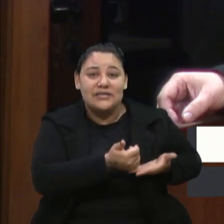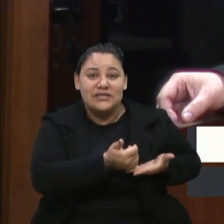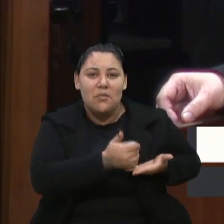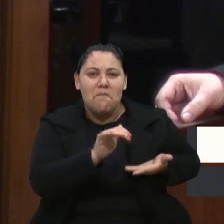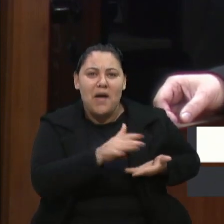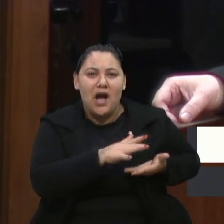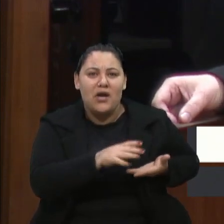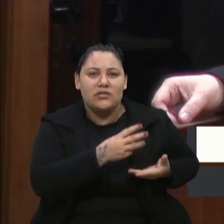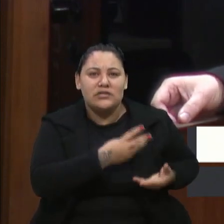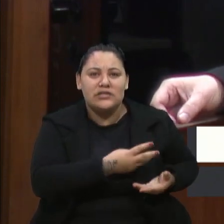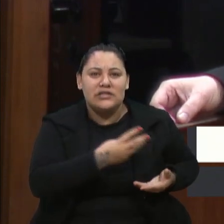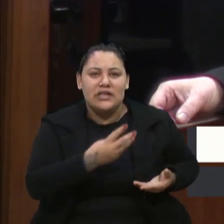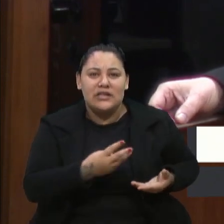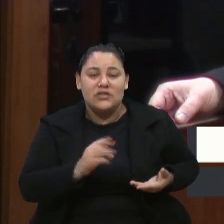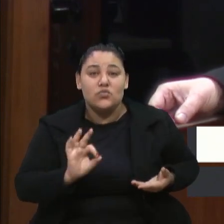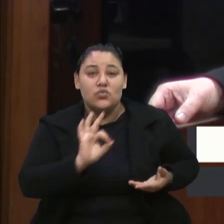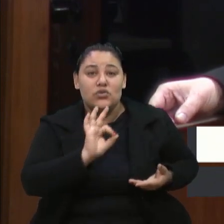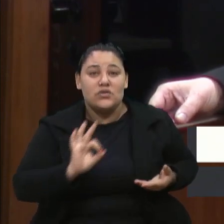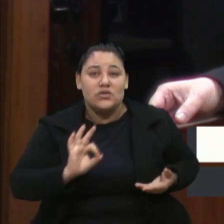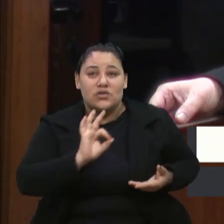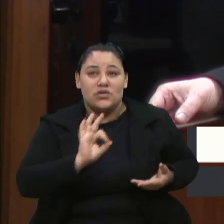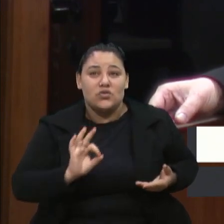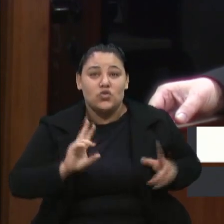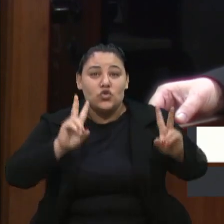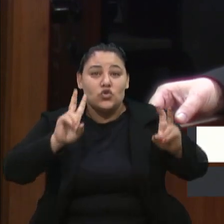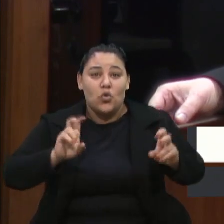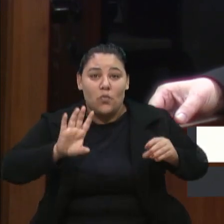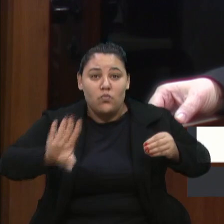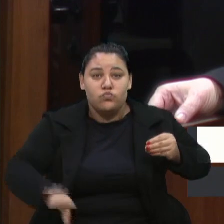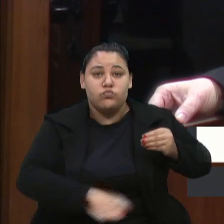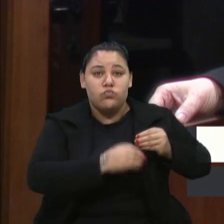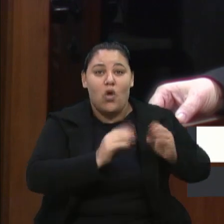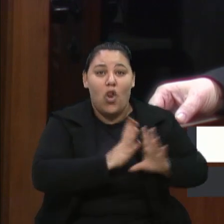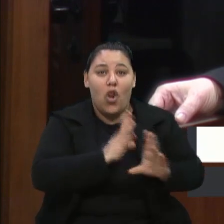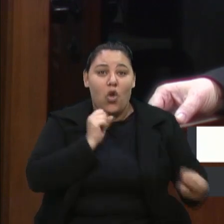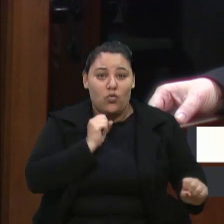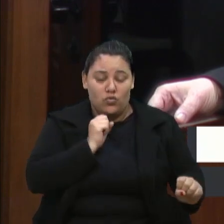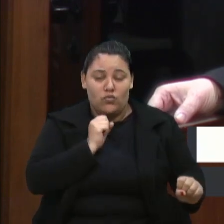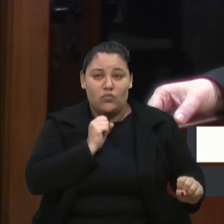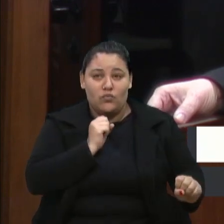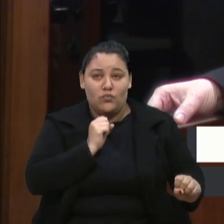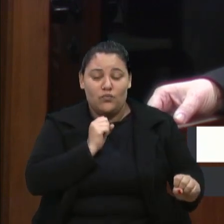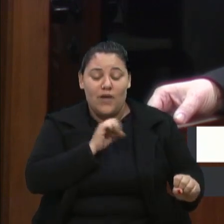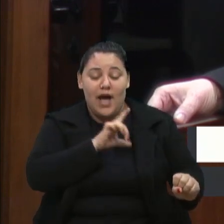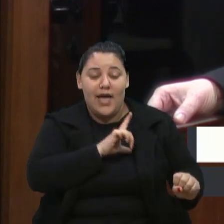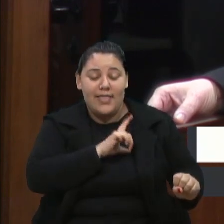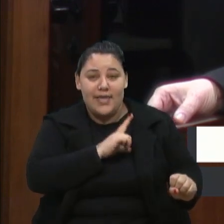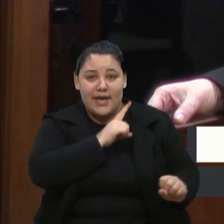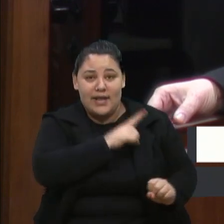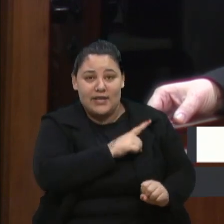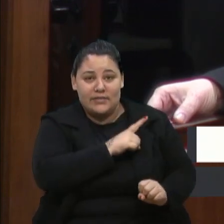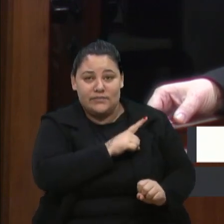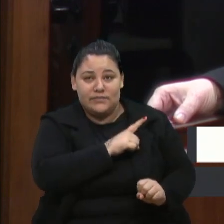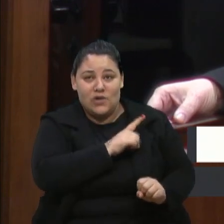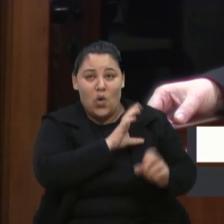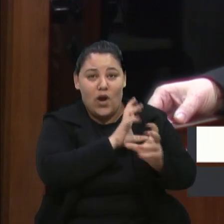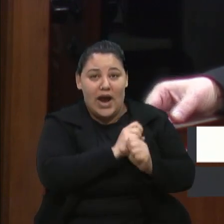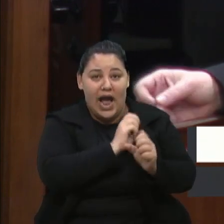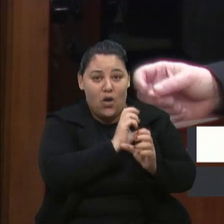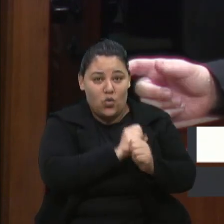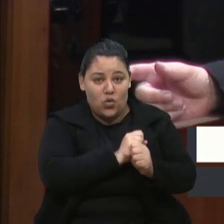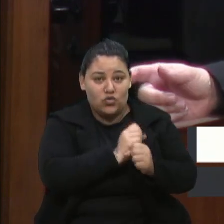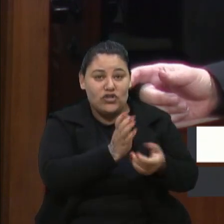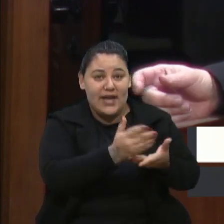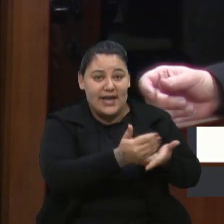de 33% sobre o faturamento. Então, ali nós temos o faturamento com a